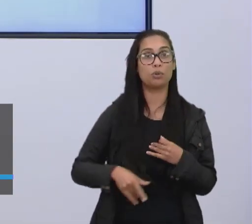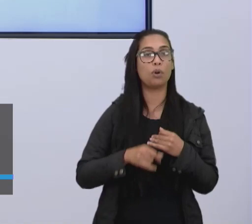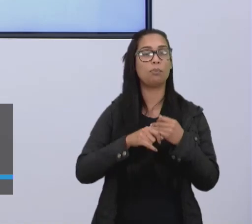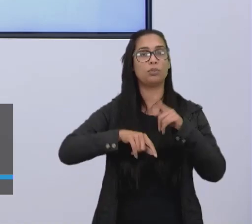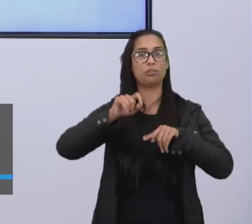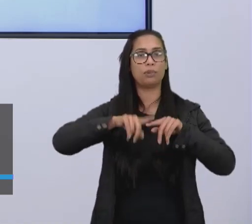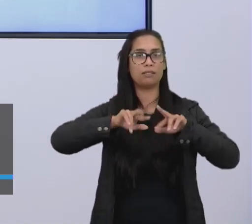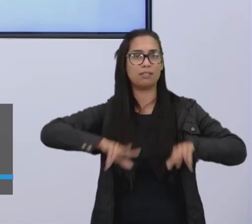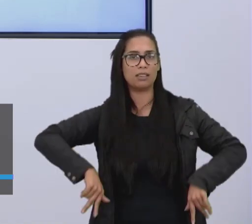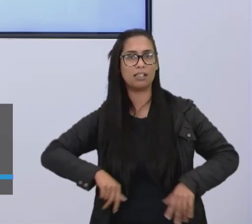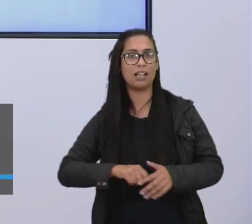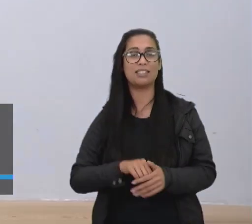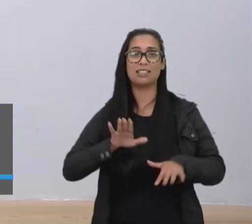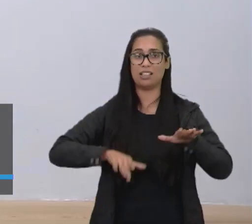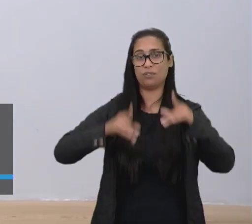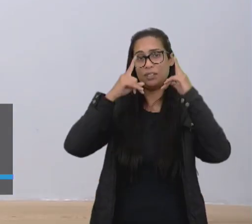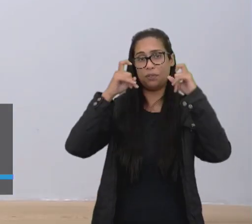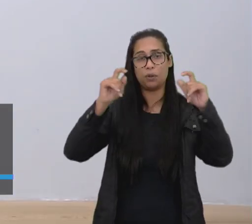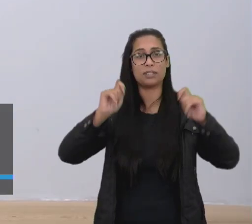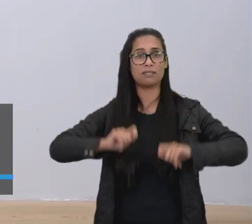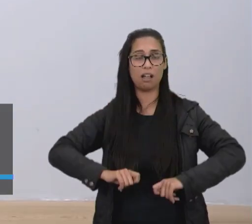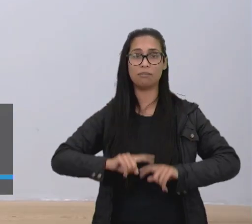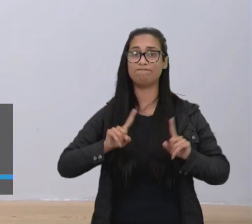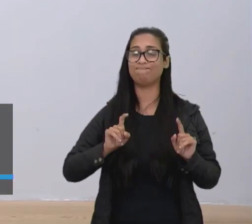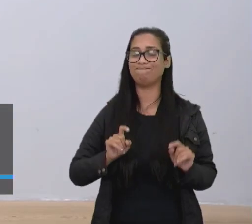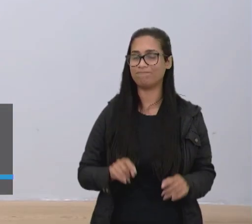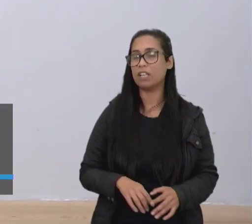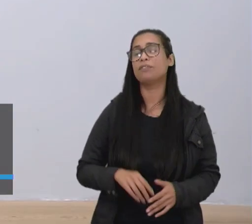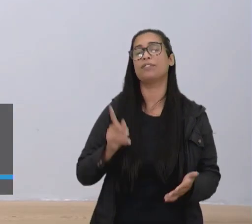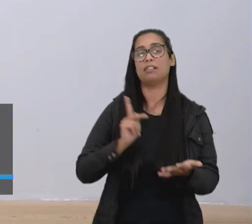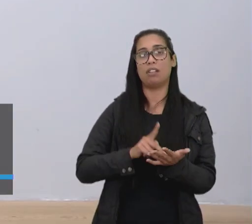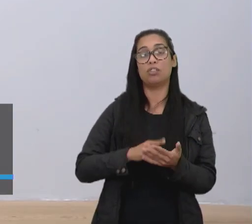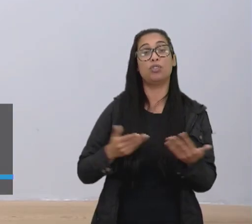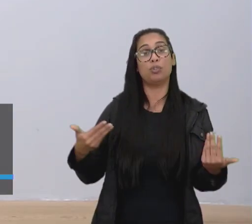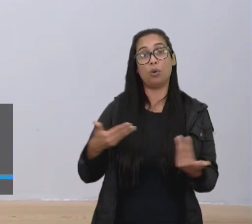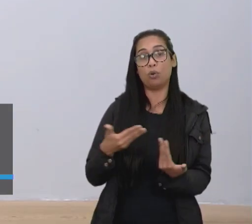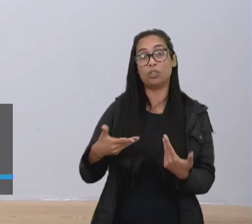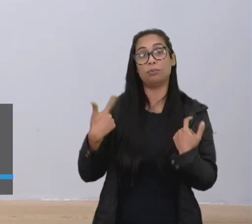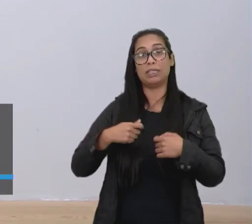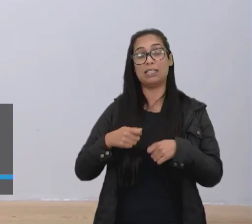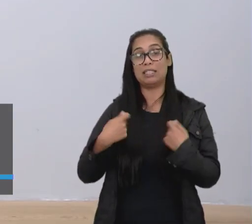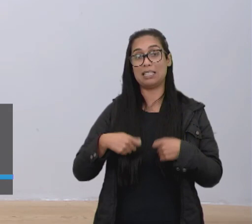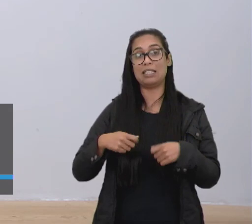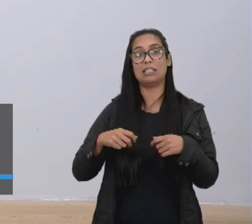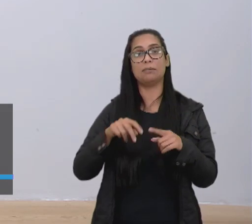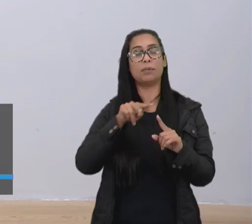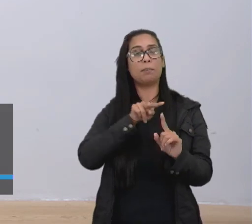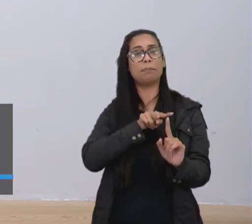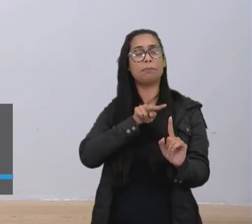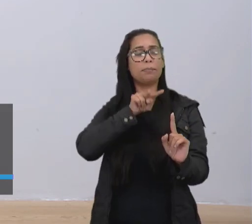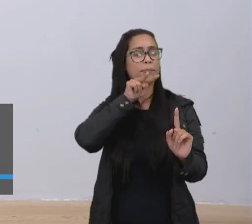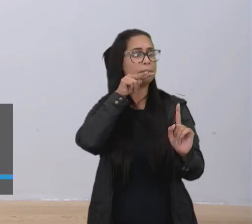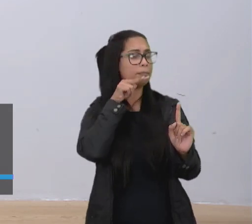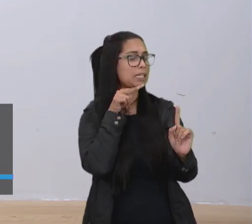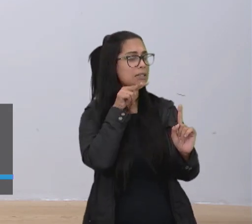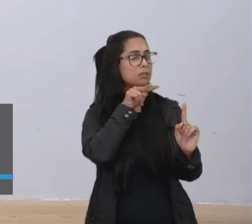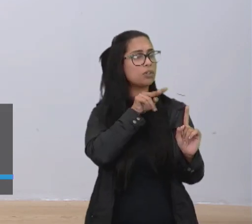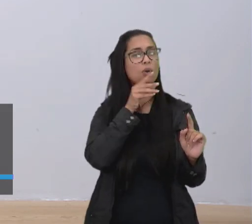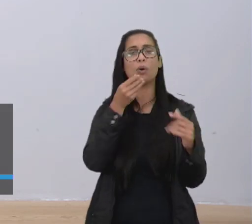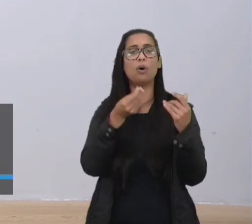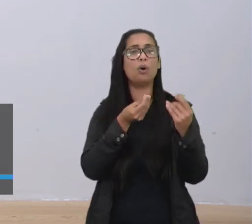e gerar violência, né? E hoje a gente vai analisar como também esses